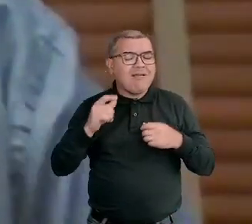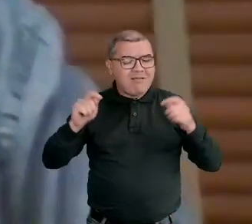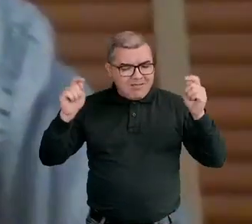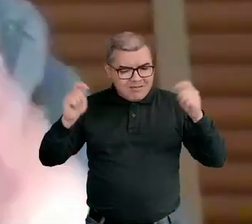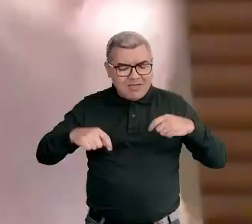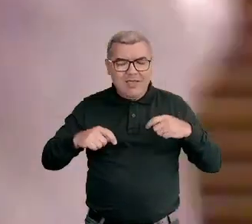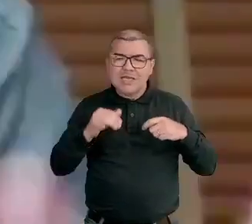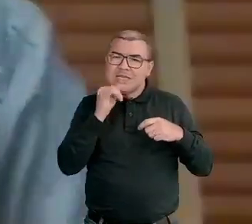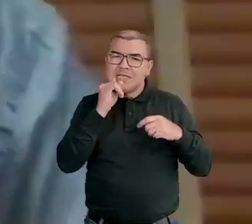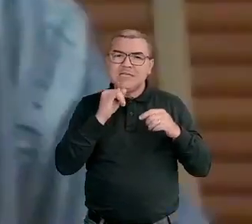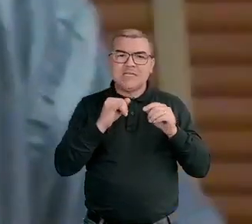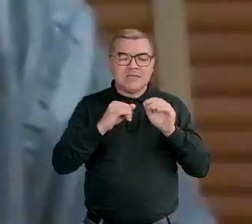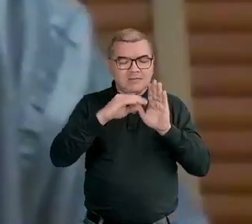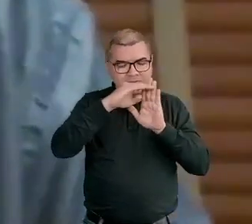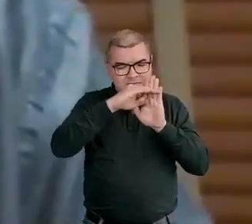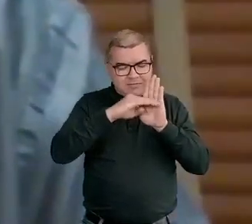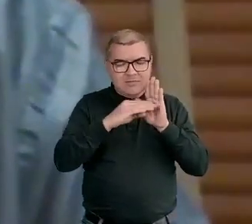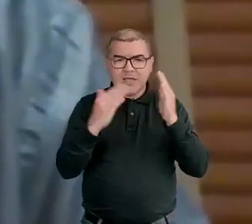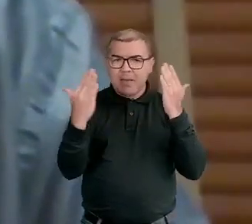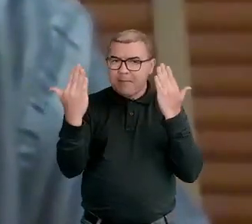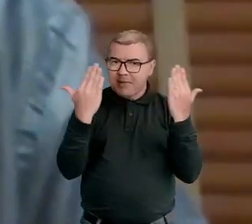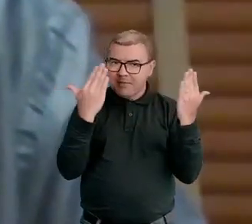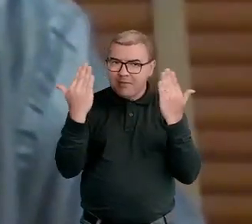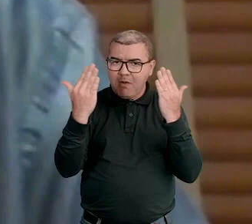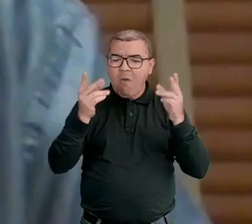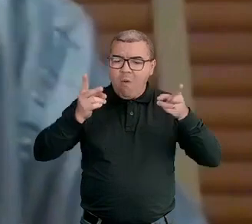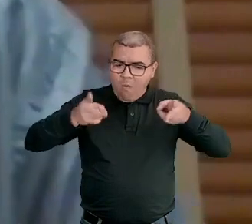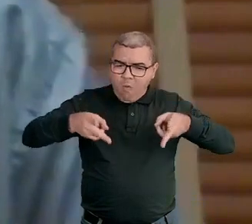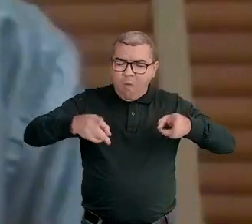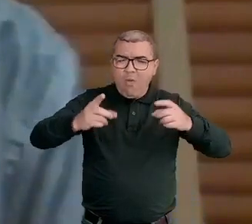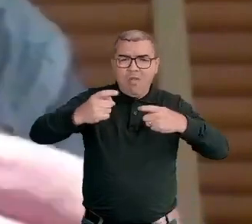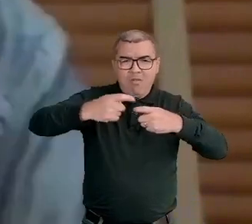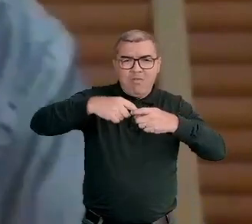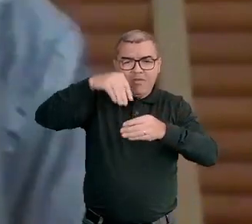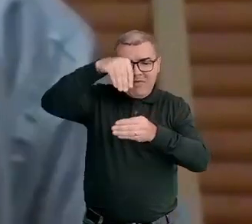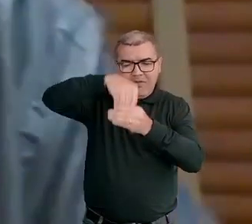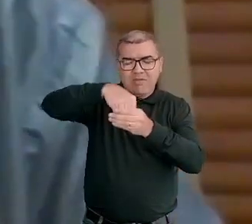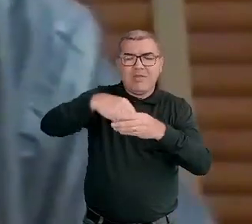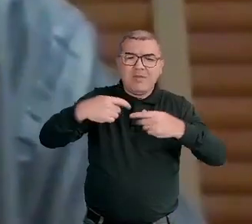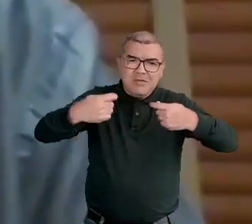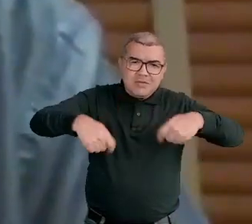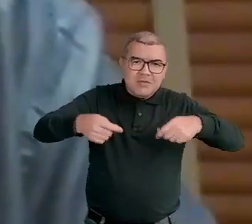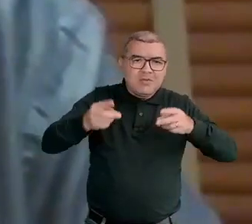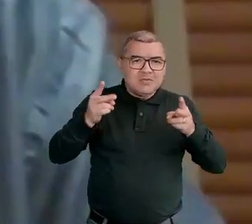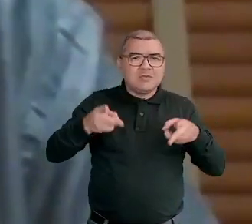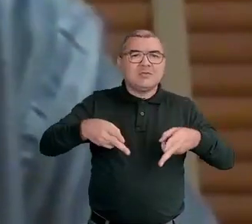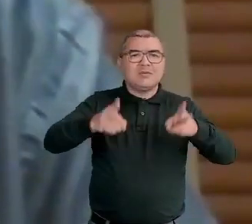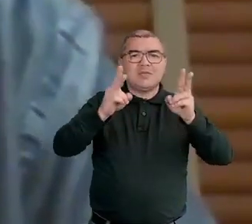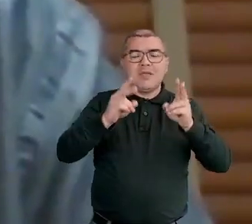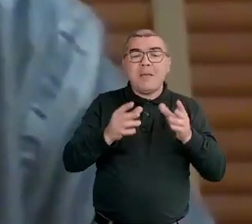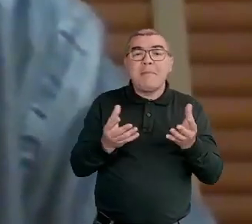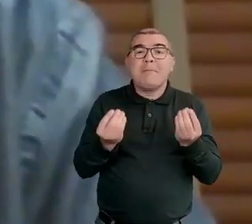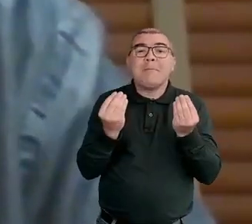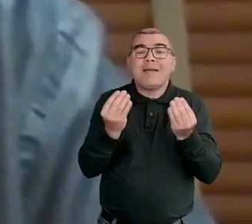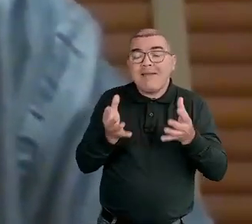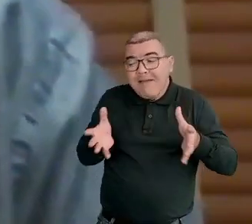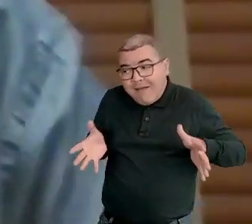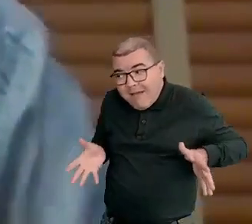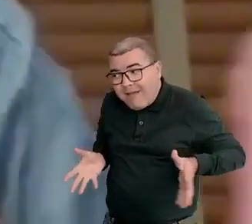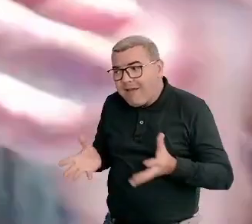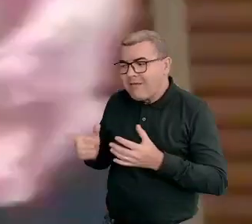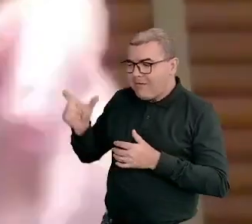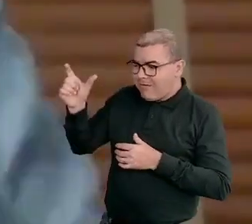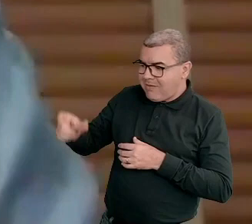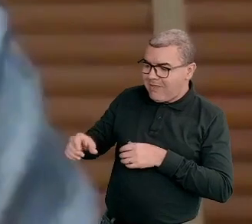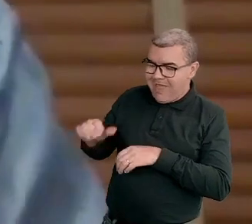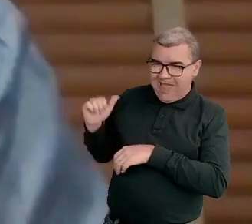disciplinas de psicologia médica precisam continuar existindo para continuar fomentando as humanidades no aluno